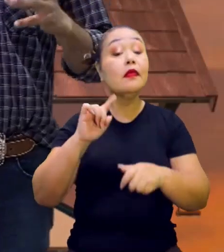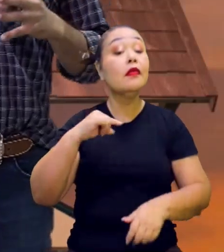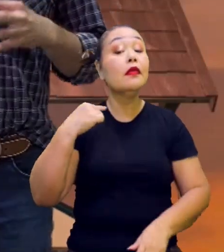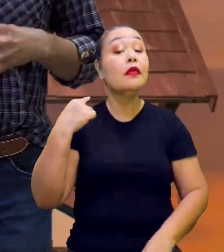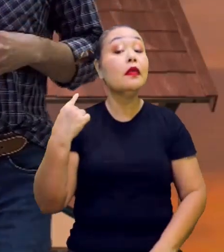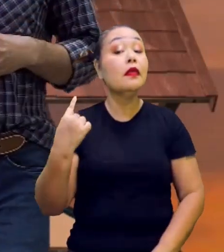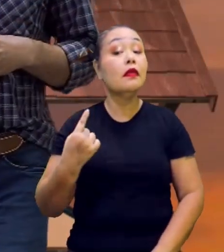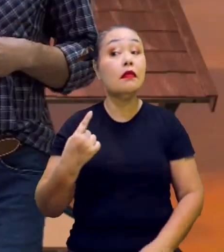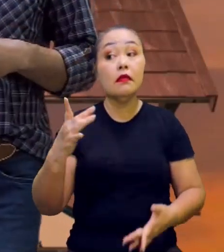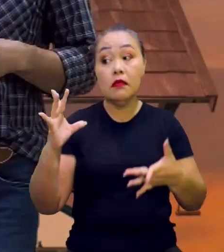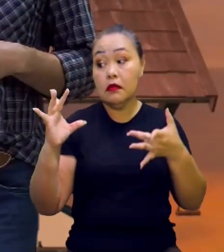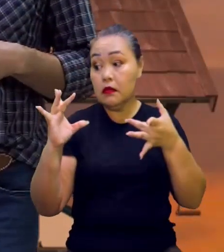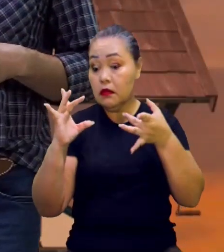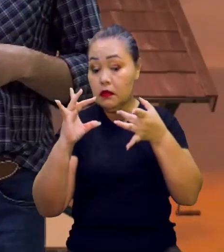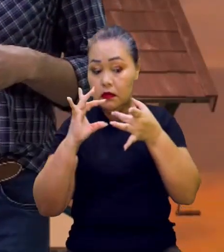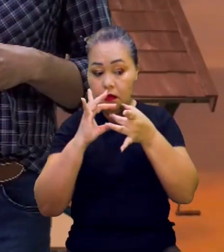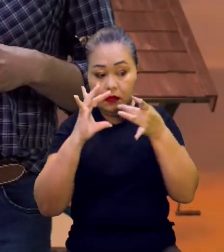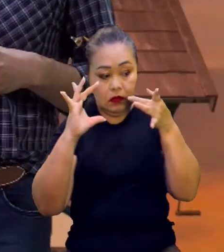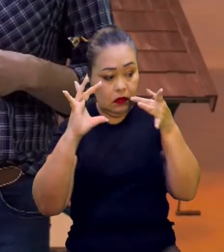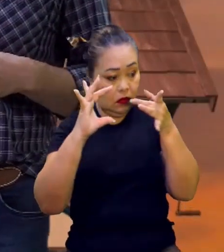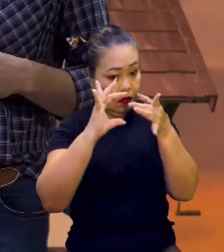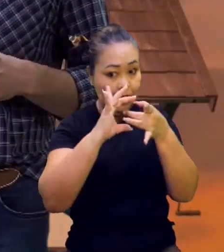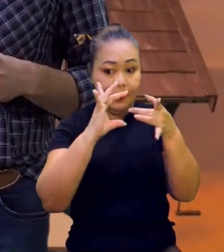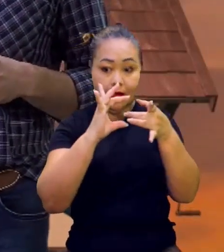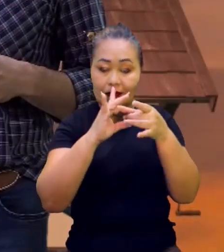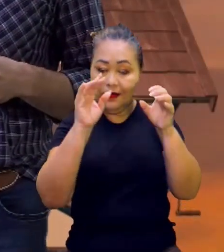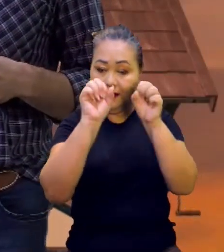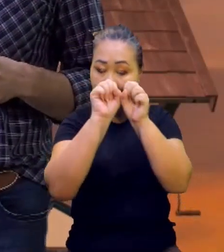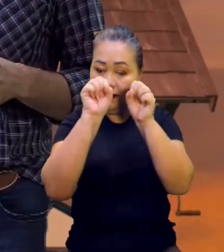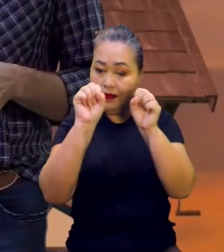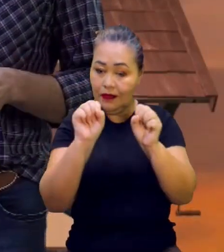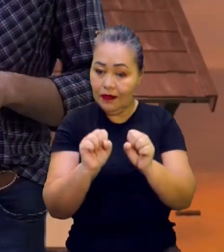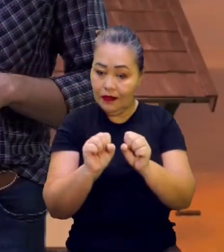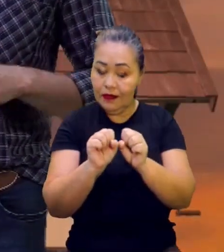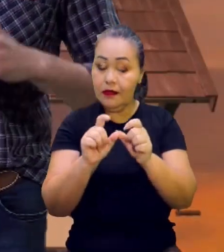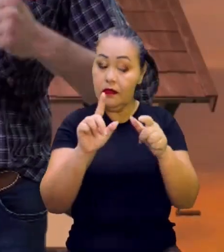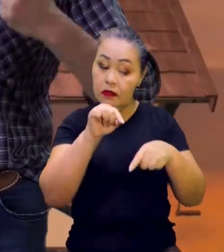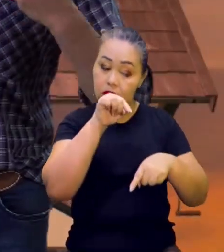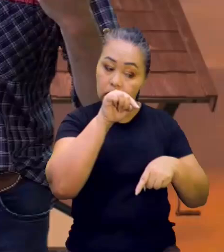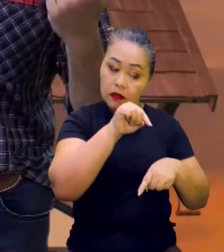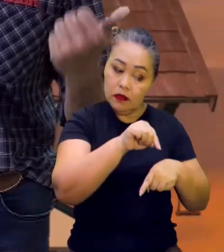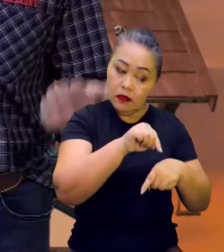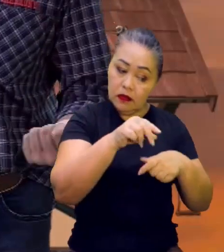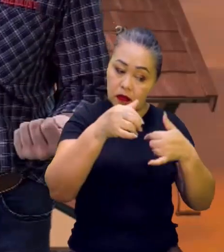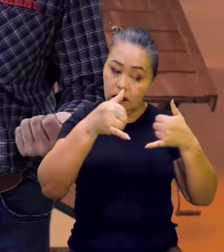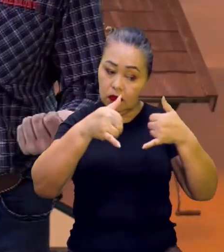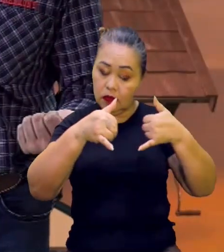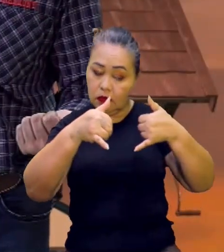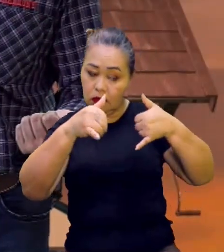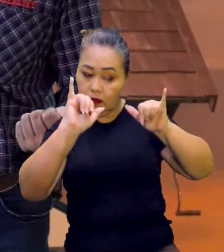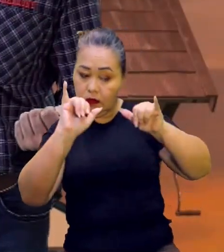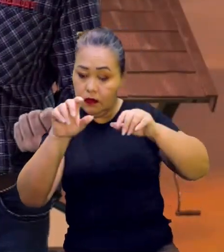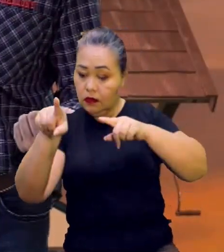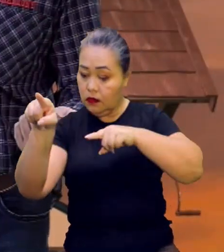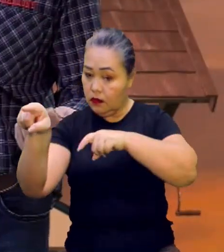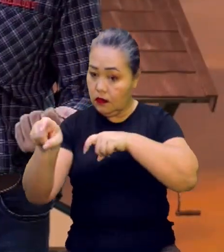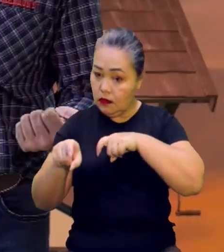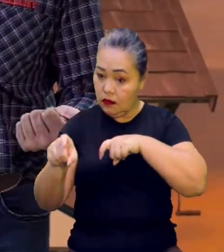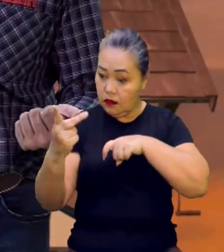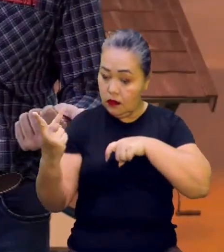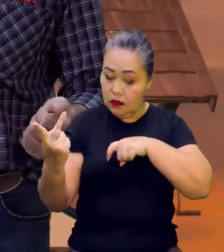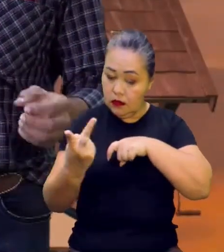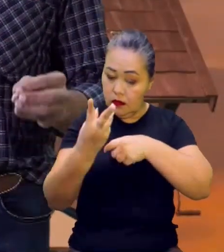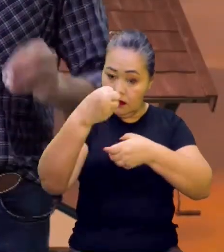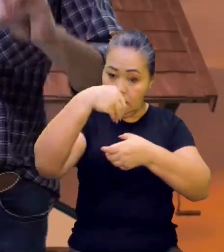a integração desse sistema com a atividade da pecuária e a integração desse sistema com a atividade da